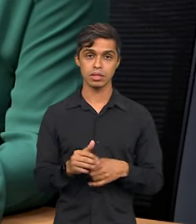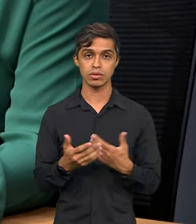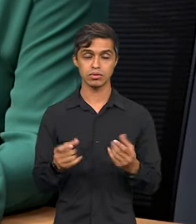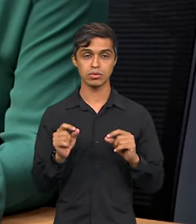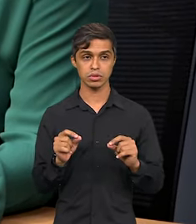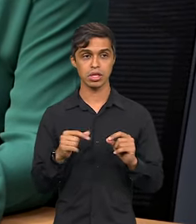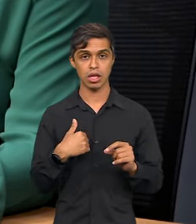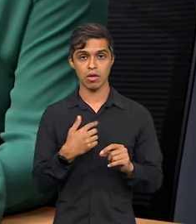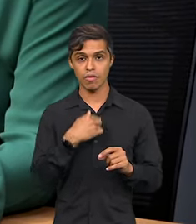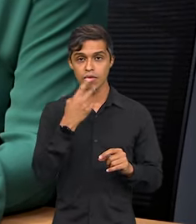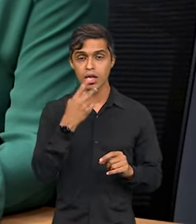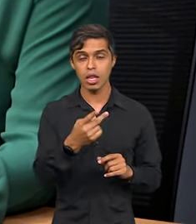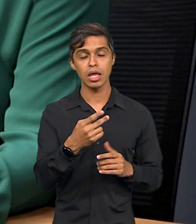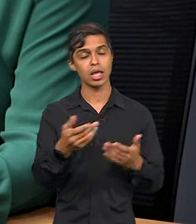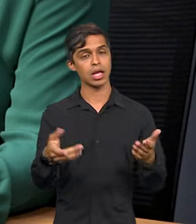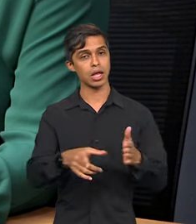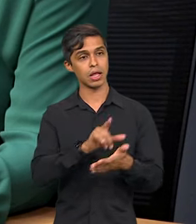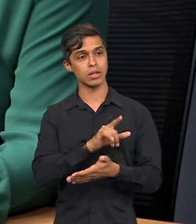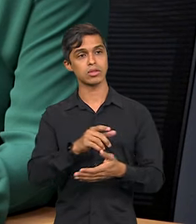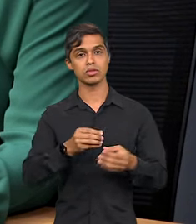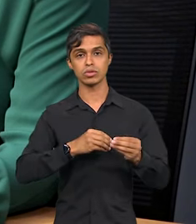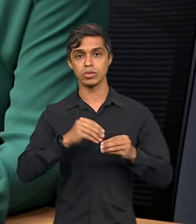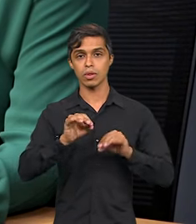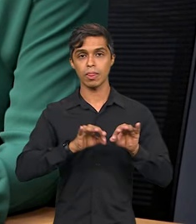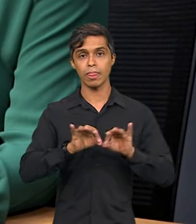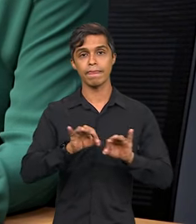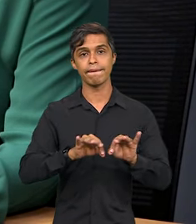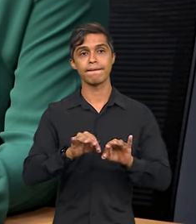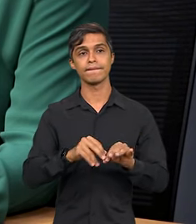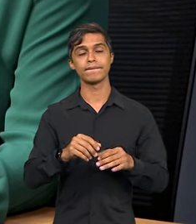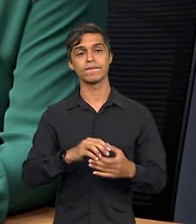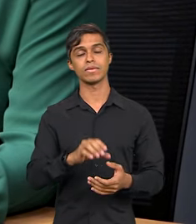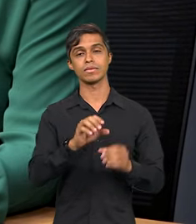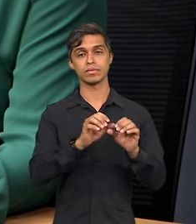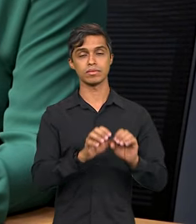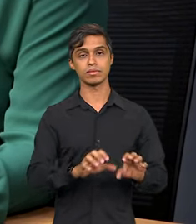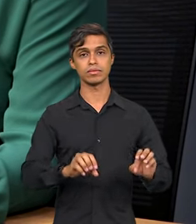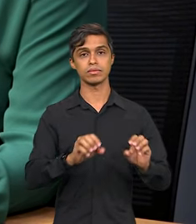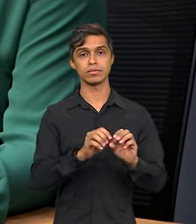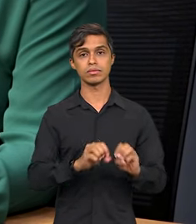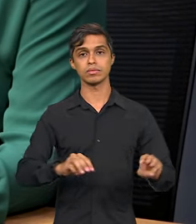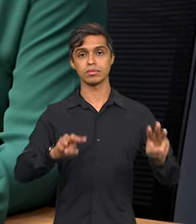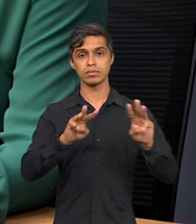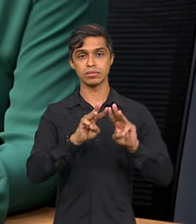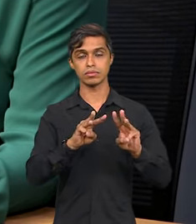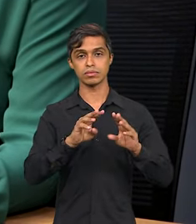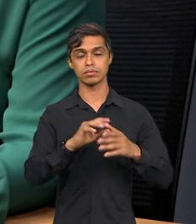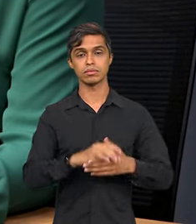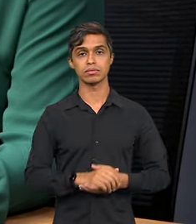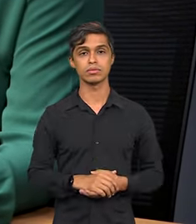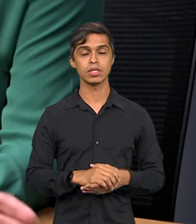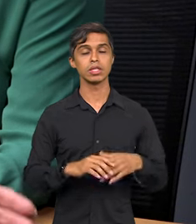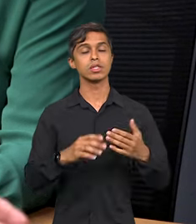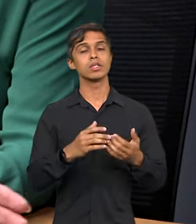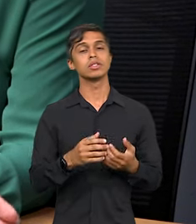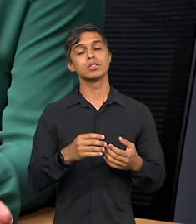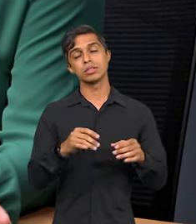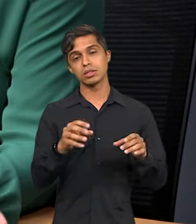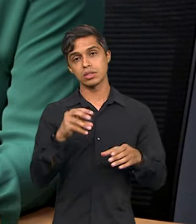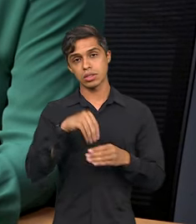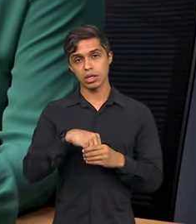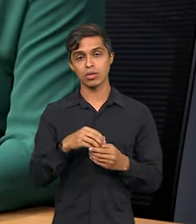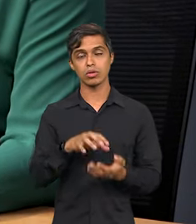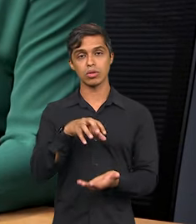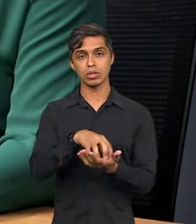fiscalização que Eu mencionei anteriormente que tá sendo construída no âmbito da da organização internacional das instituições superiores de controle o